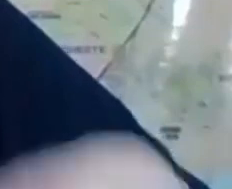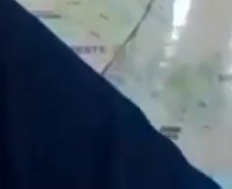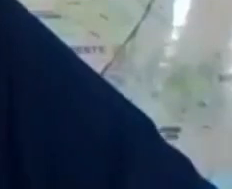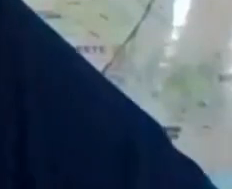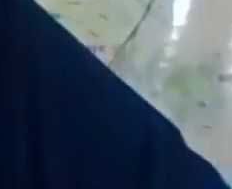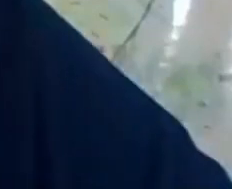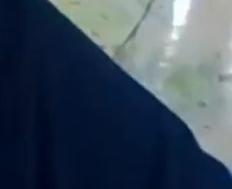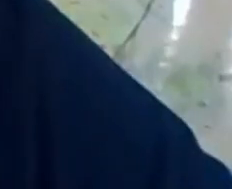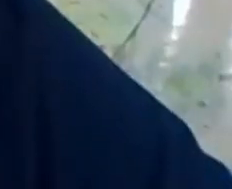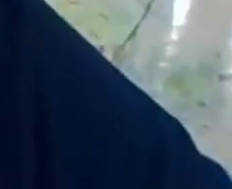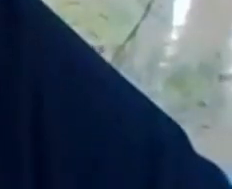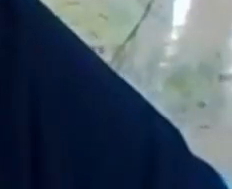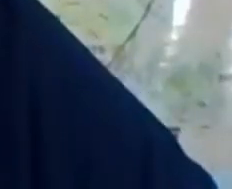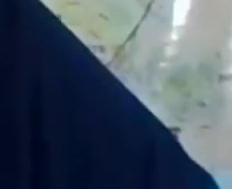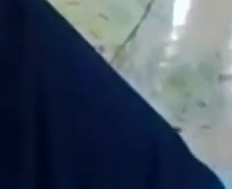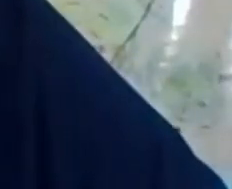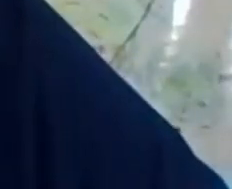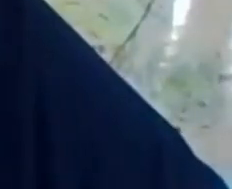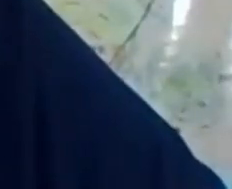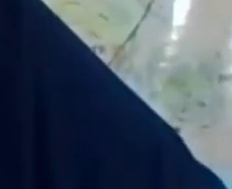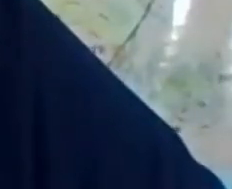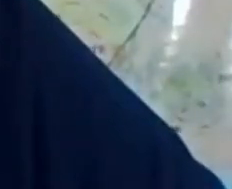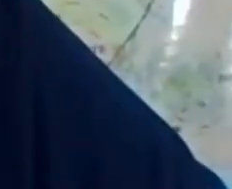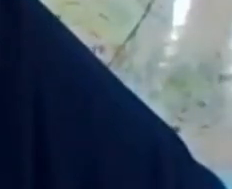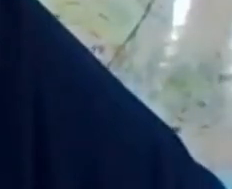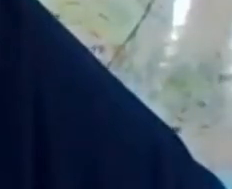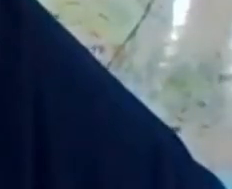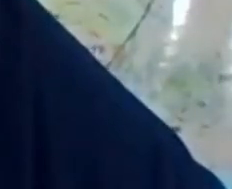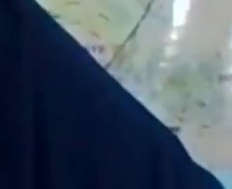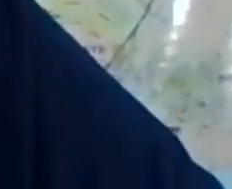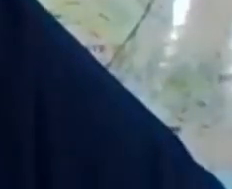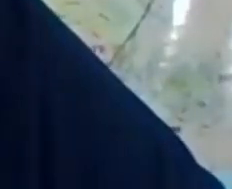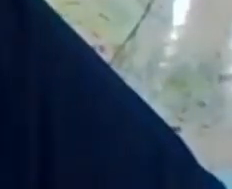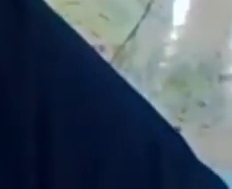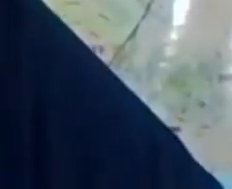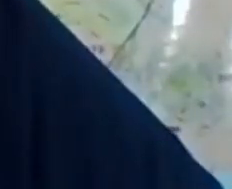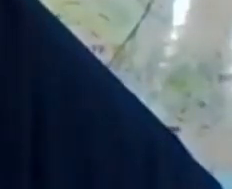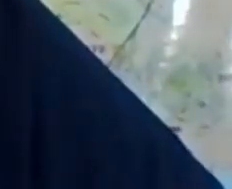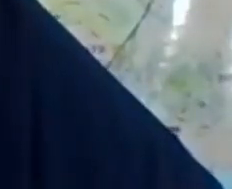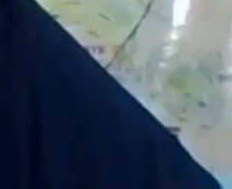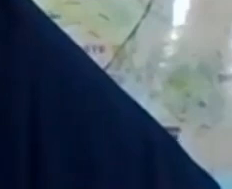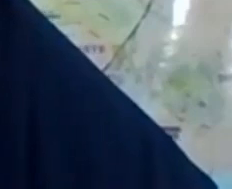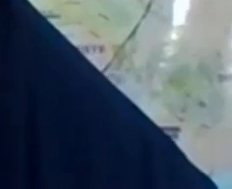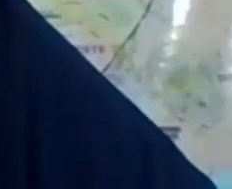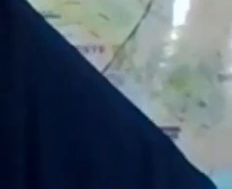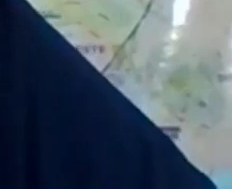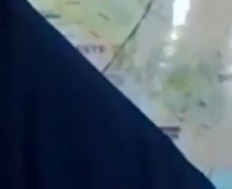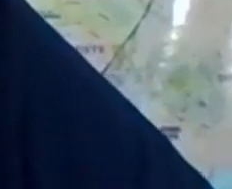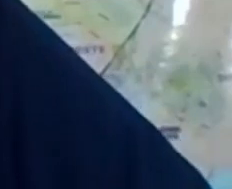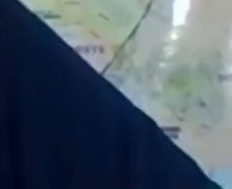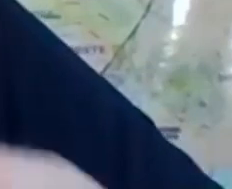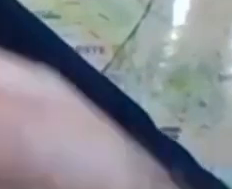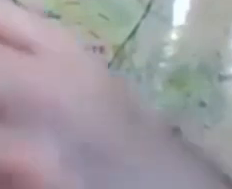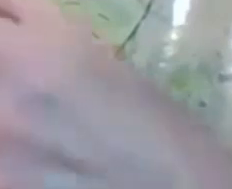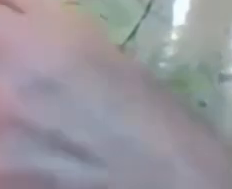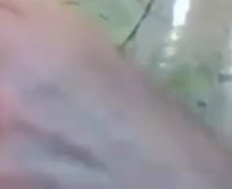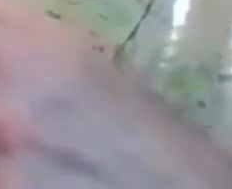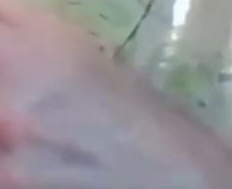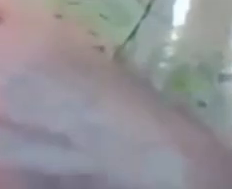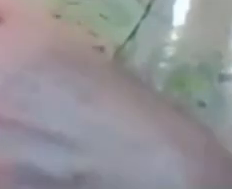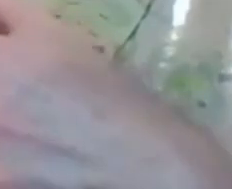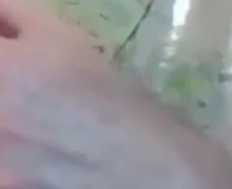que é o debate de meios de transporte mais limpos